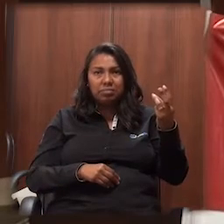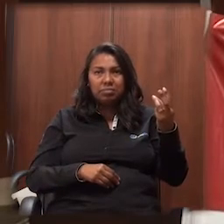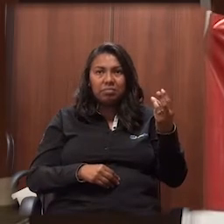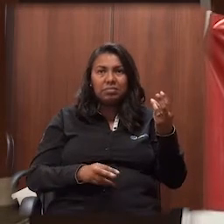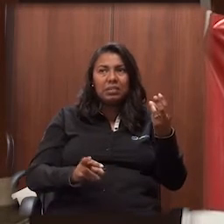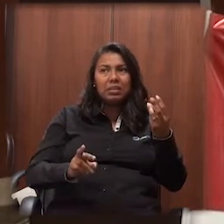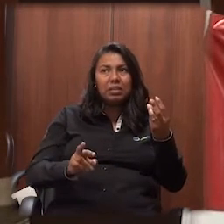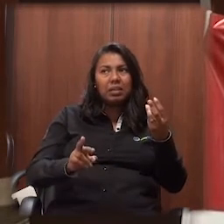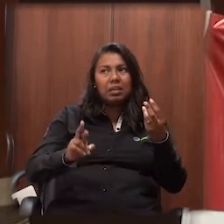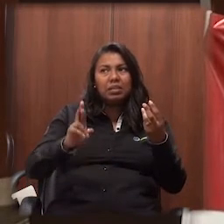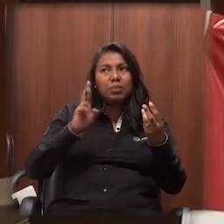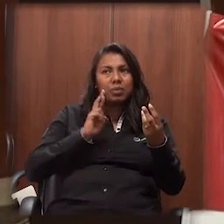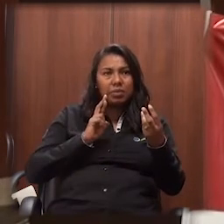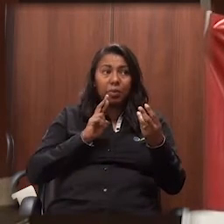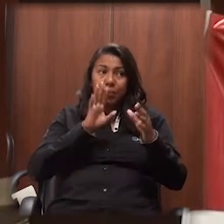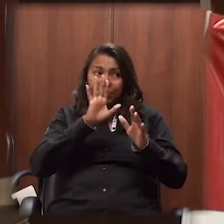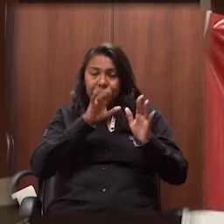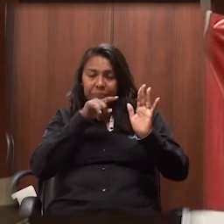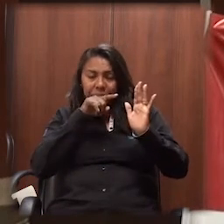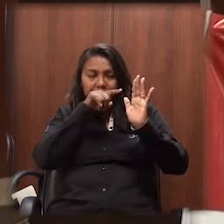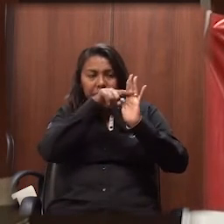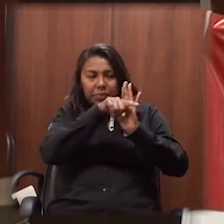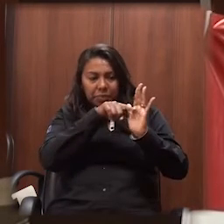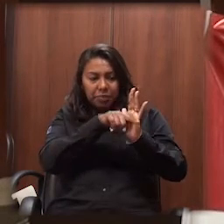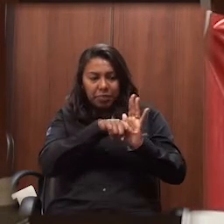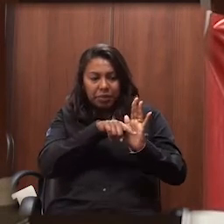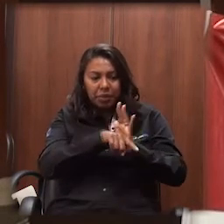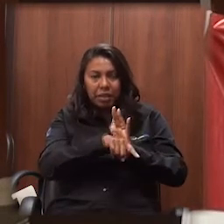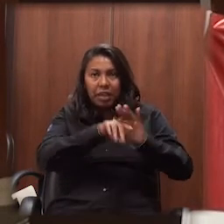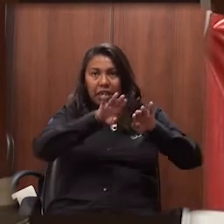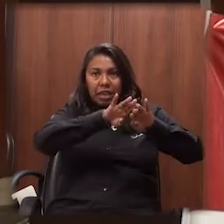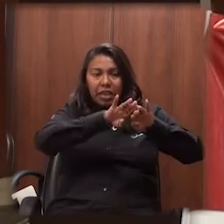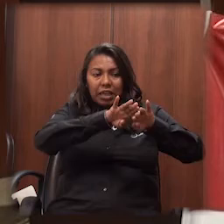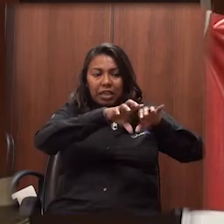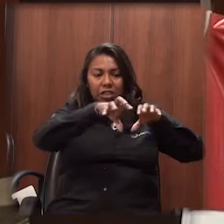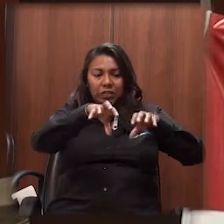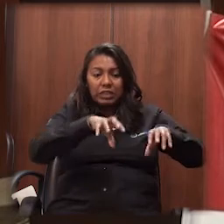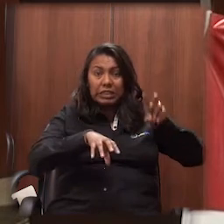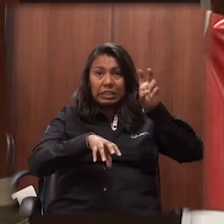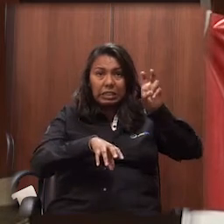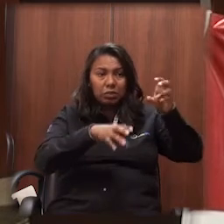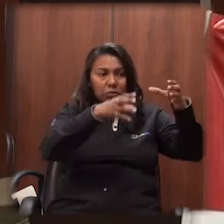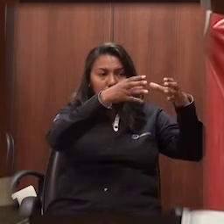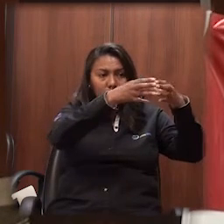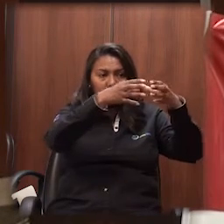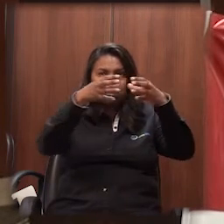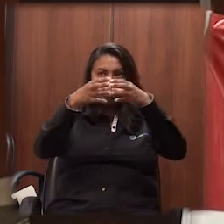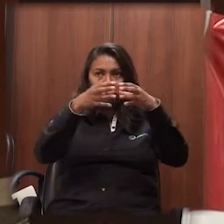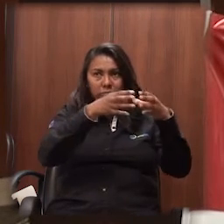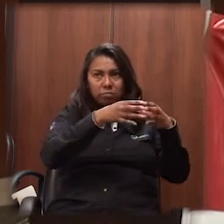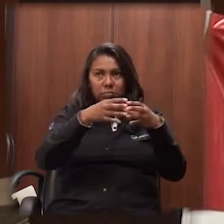respostas às perguntas. As perguntas do mapeamento foram divididas em 5 grandes blocos, como nós pudemos ver